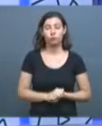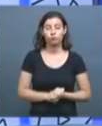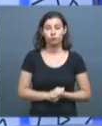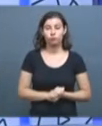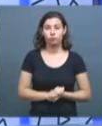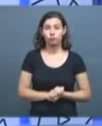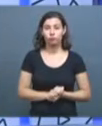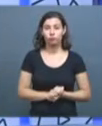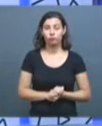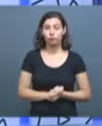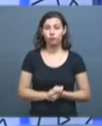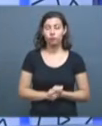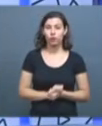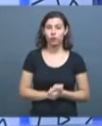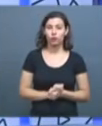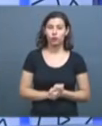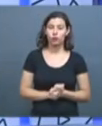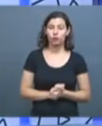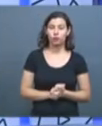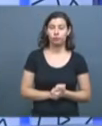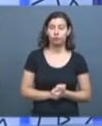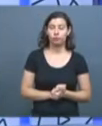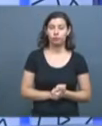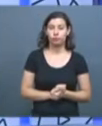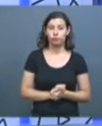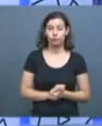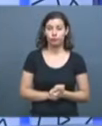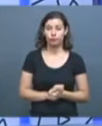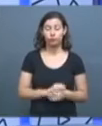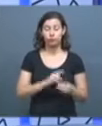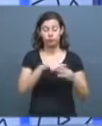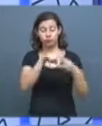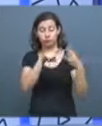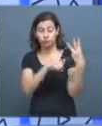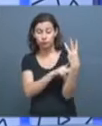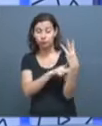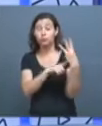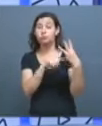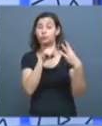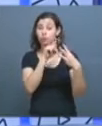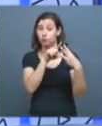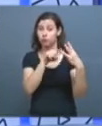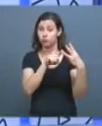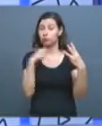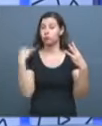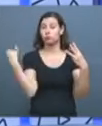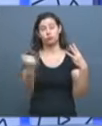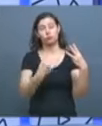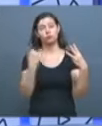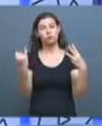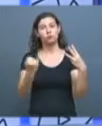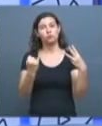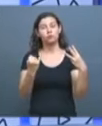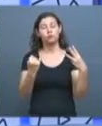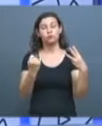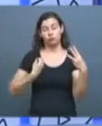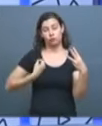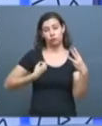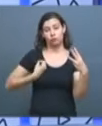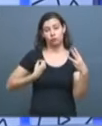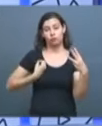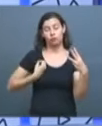da falha já da compensação. Então, essas três fases são muito importantes na nossa vida. Primeiro